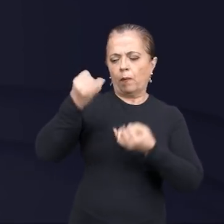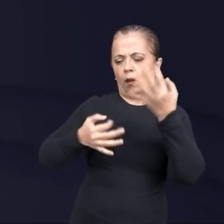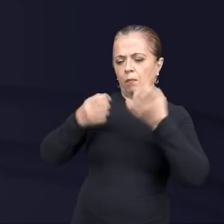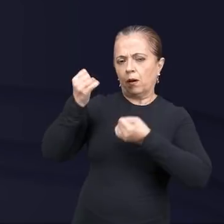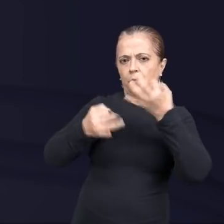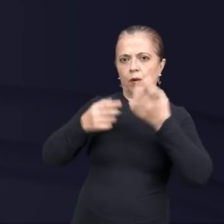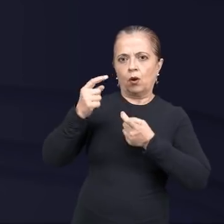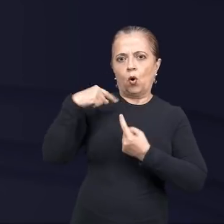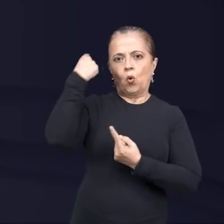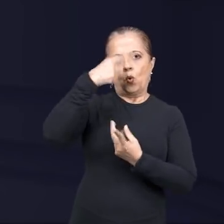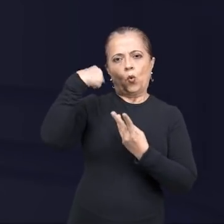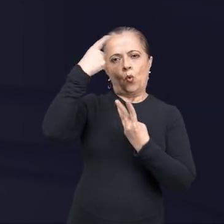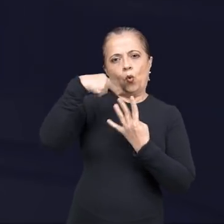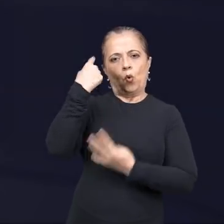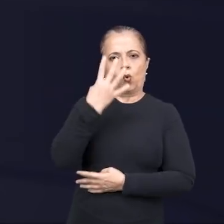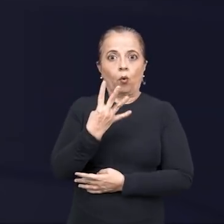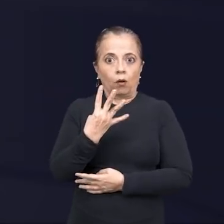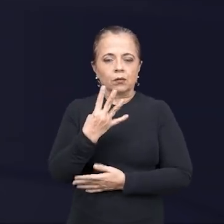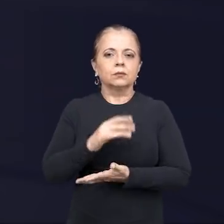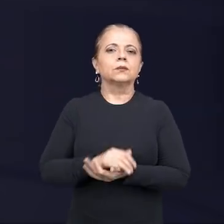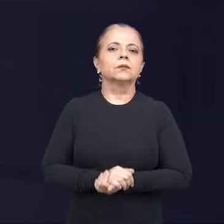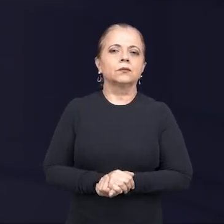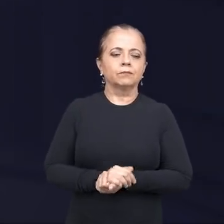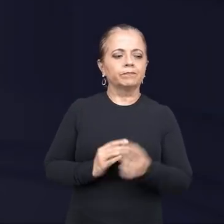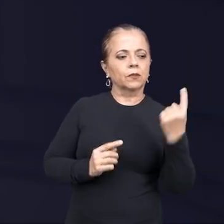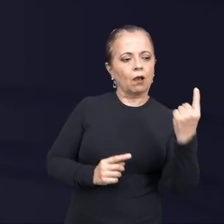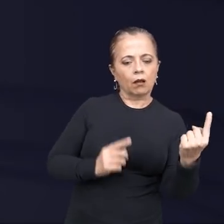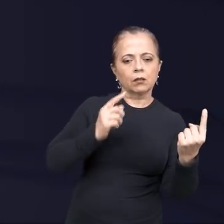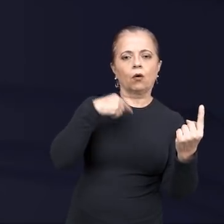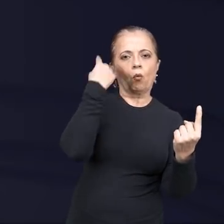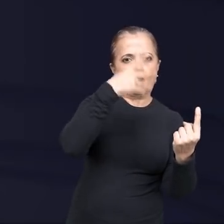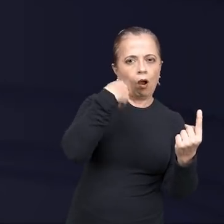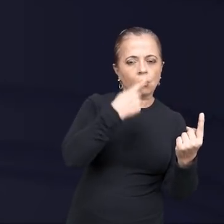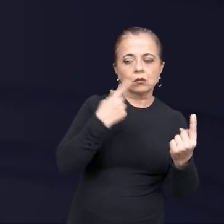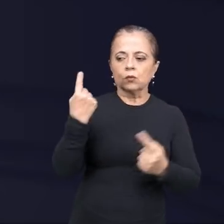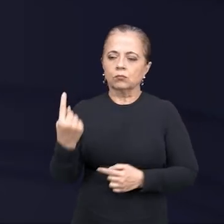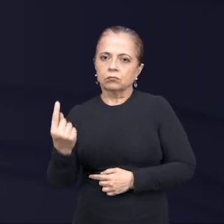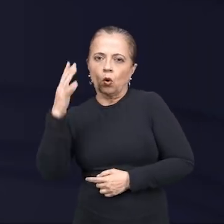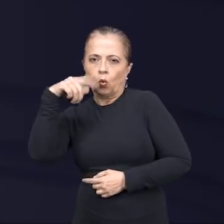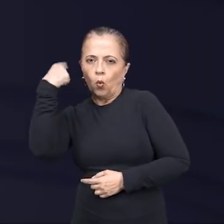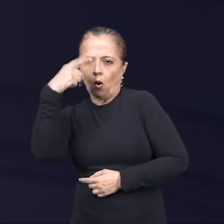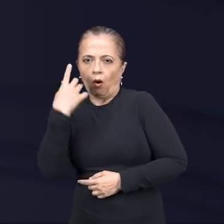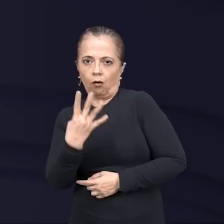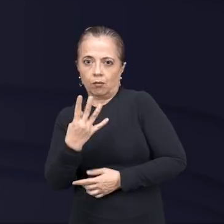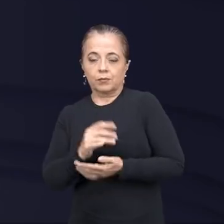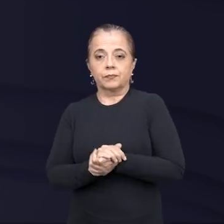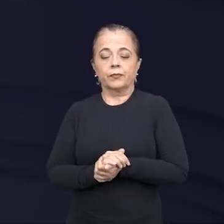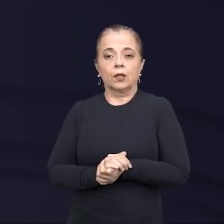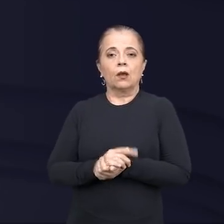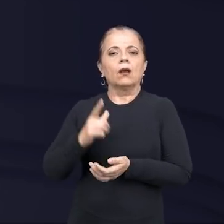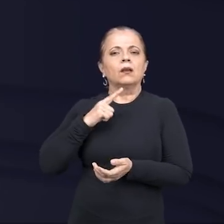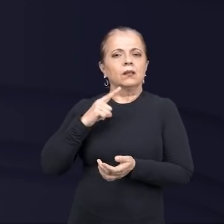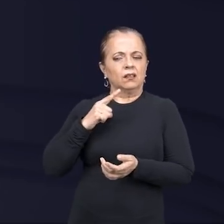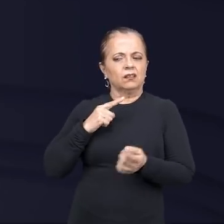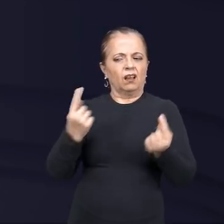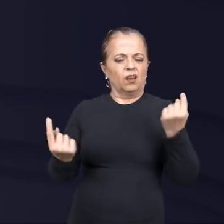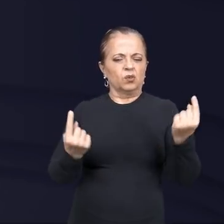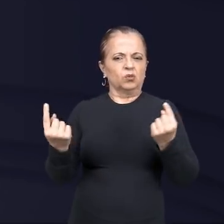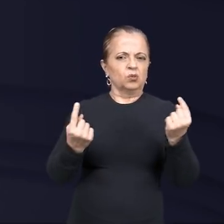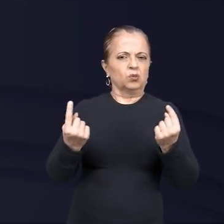substanciosos, foram mais de 4 horas de depoimento de cada um, apresentando versões, que obviamente têm